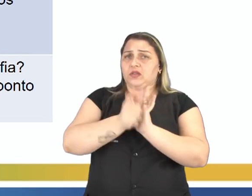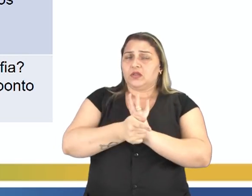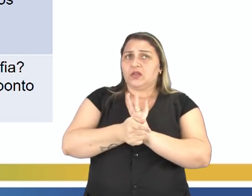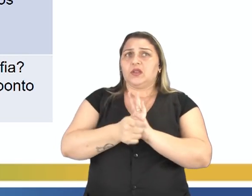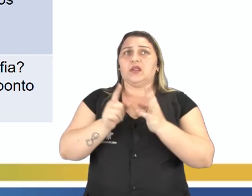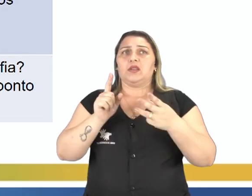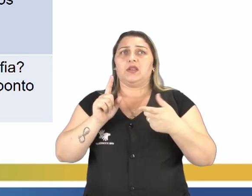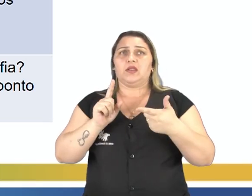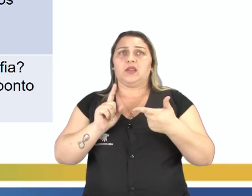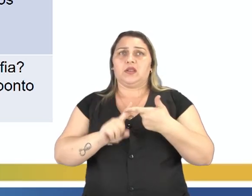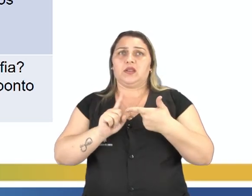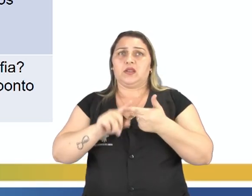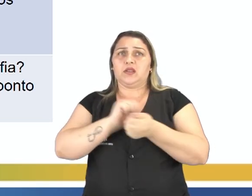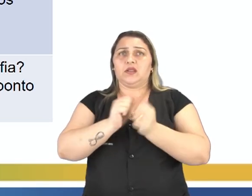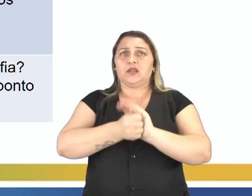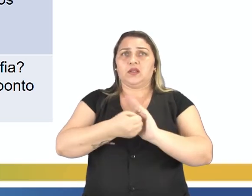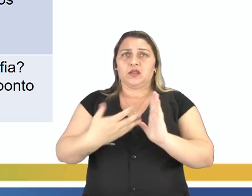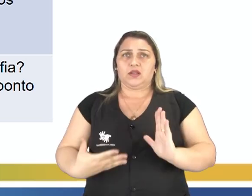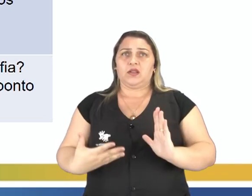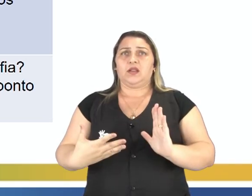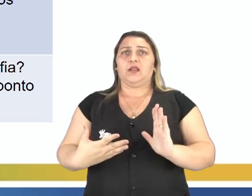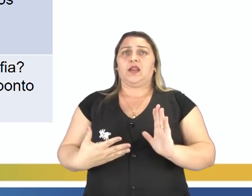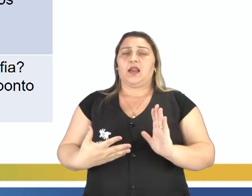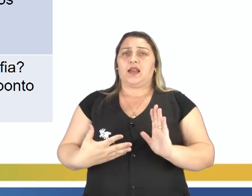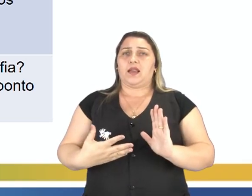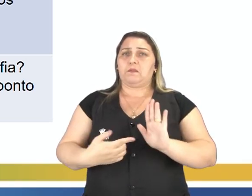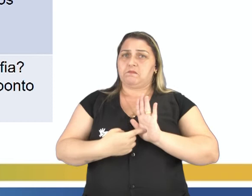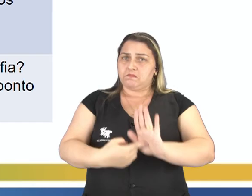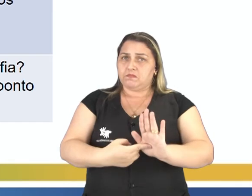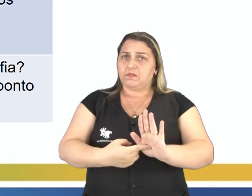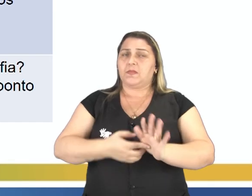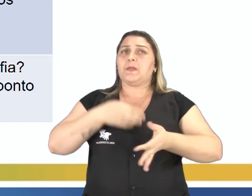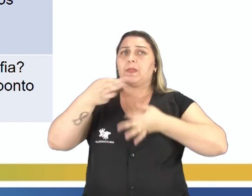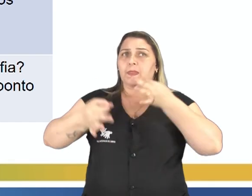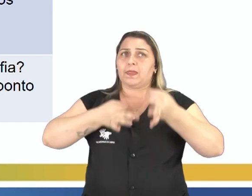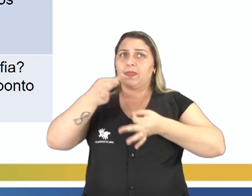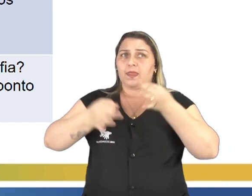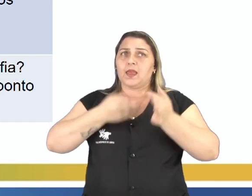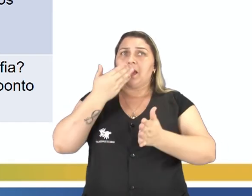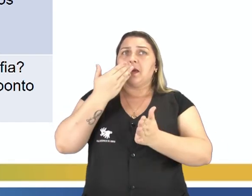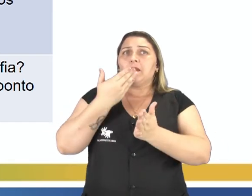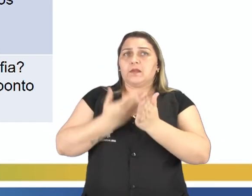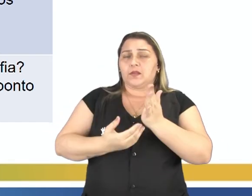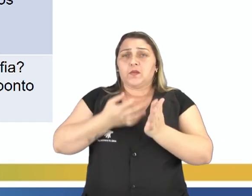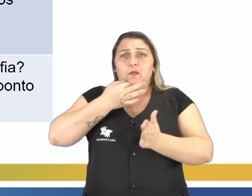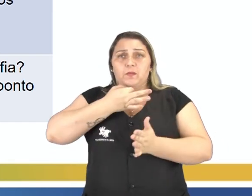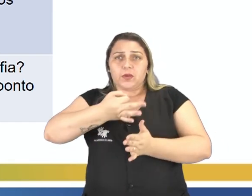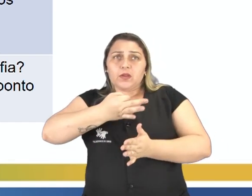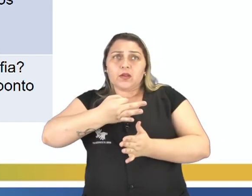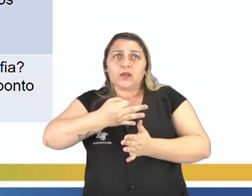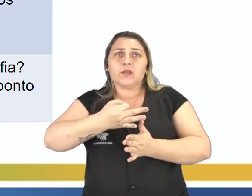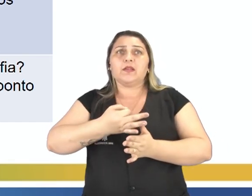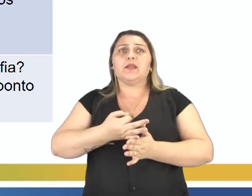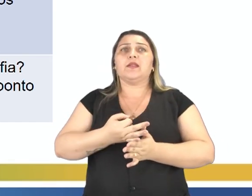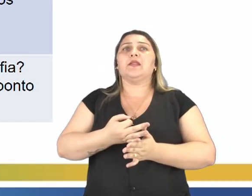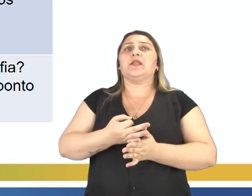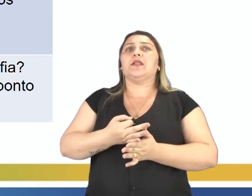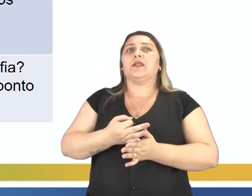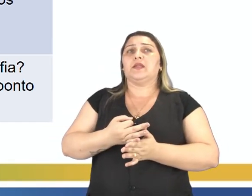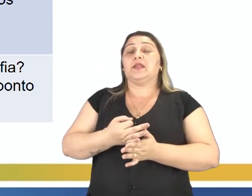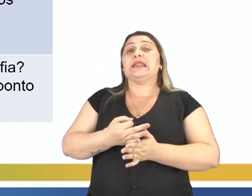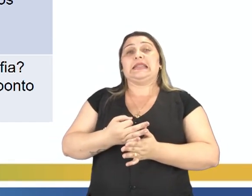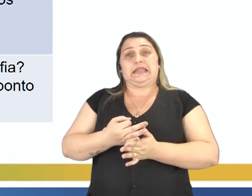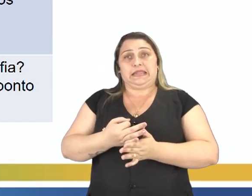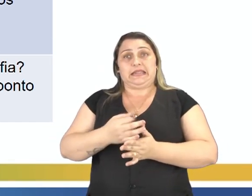às características. O texto apresentou argumentos e defesas de um ponto de vista? Analise se o seu texto tem